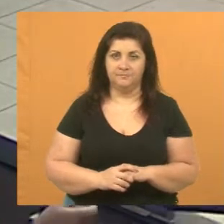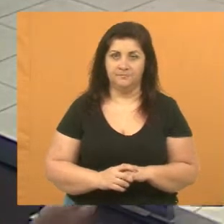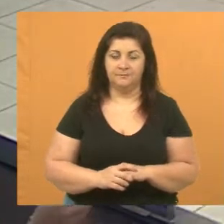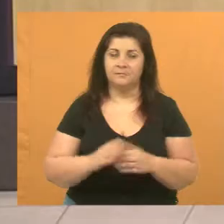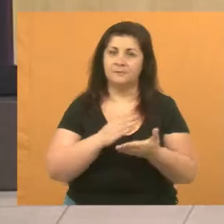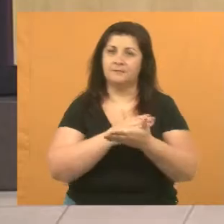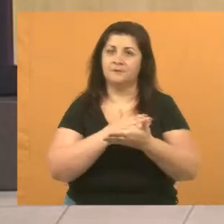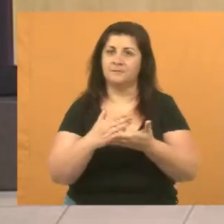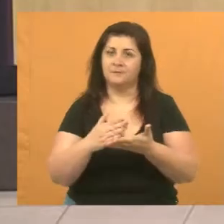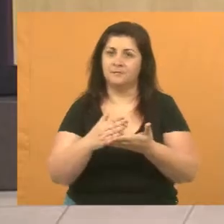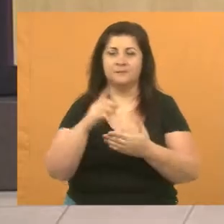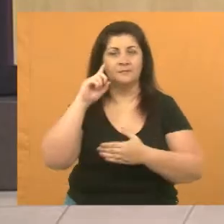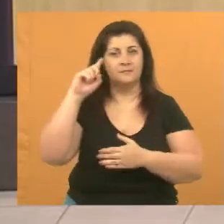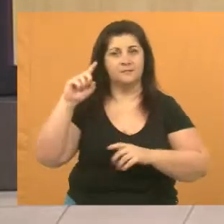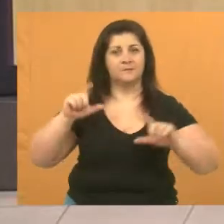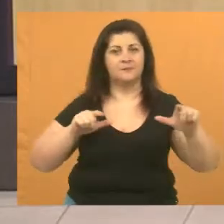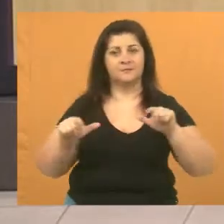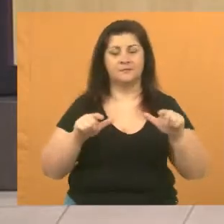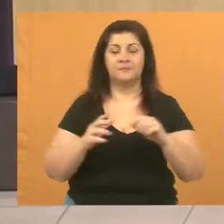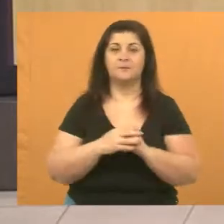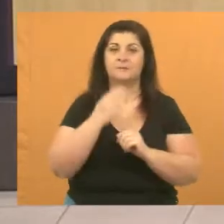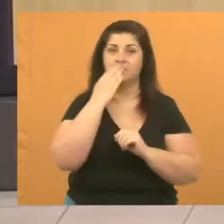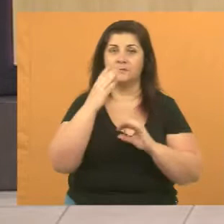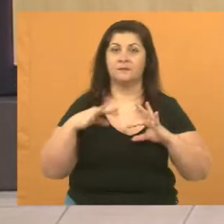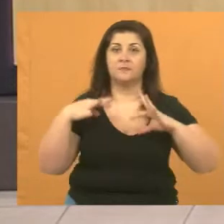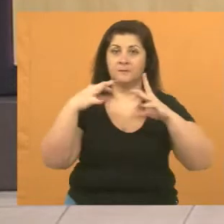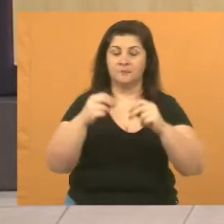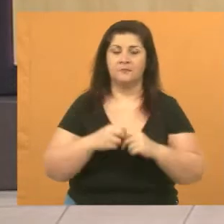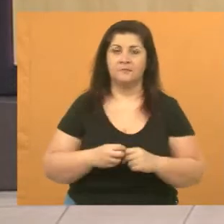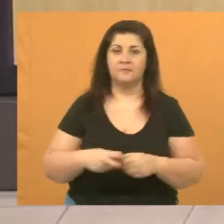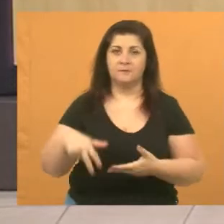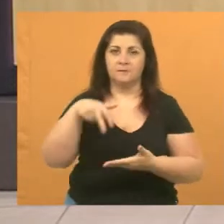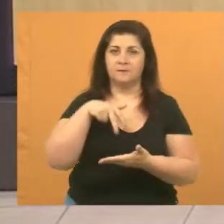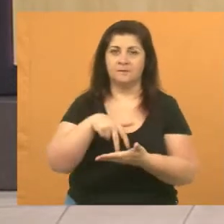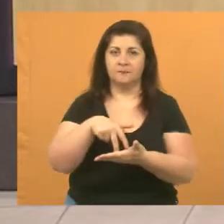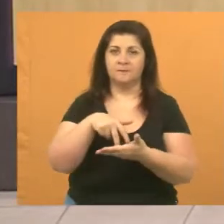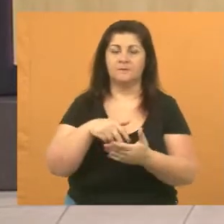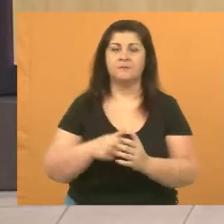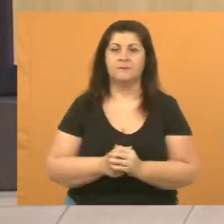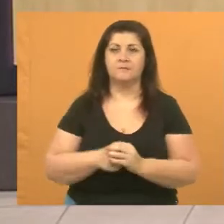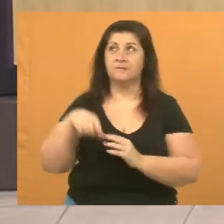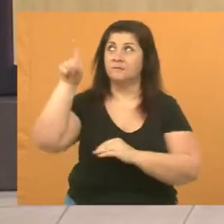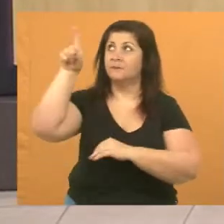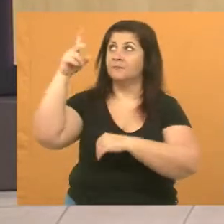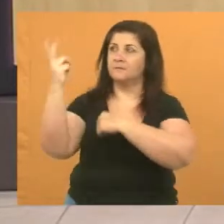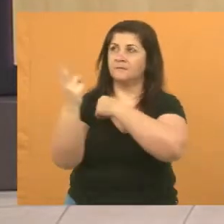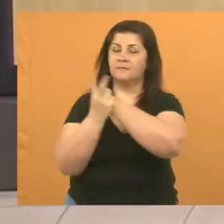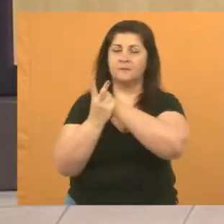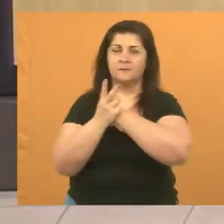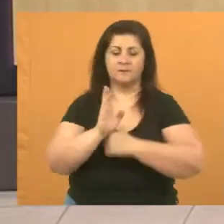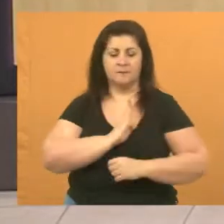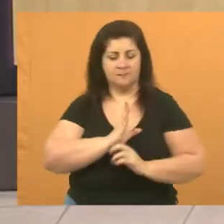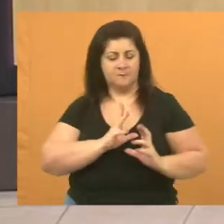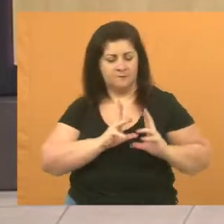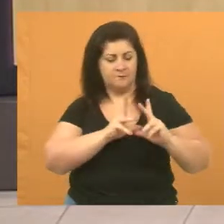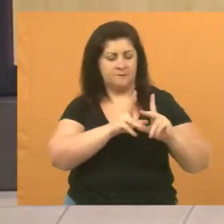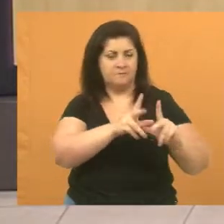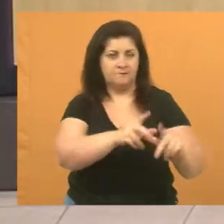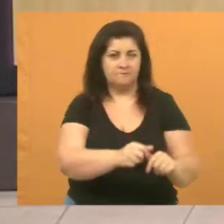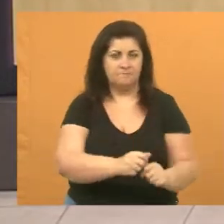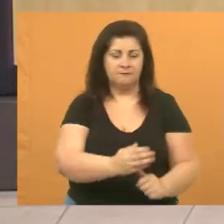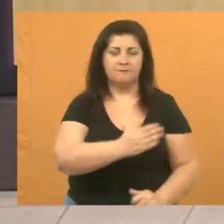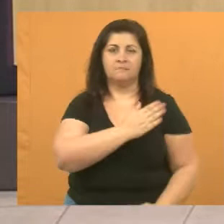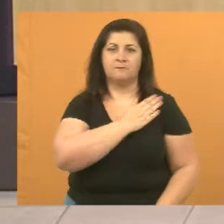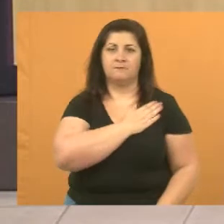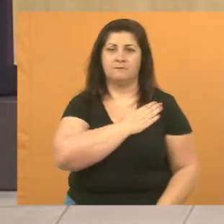Então, iniciando o nosso dia de trabalho, peço a todos que se levantem sobre a proteção de Deus e com o coração inteiramente